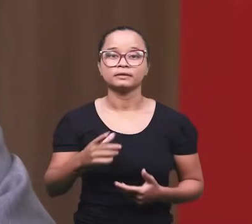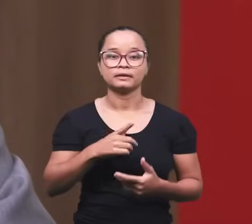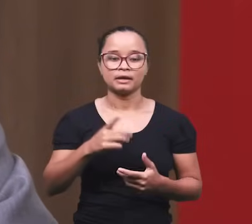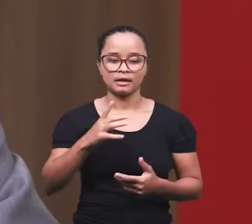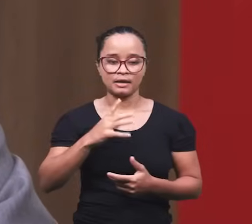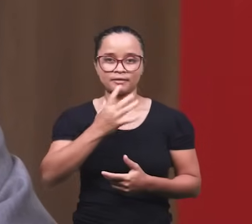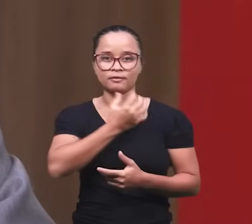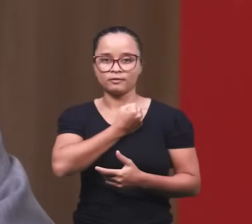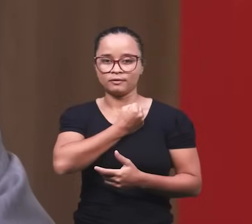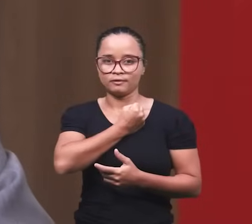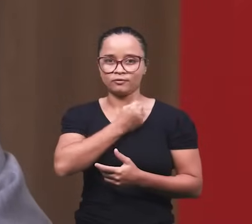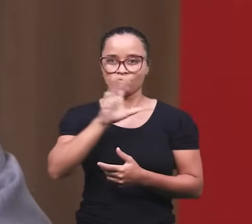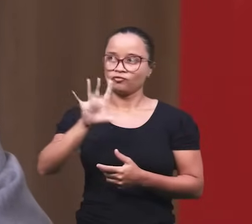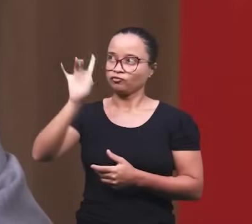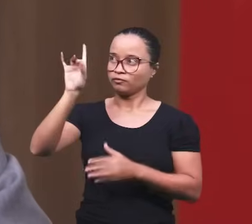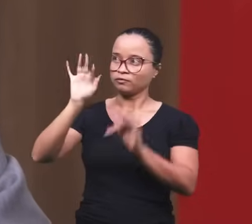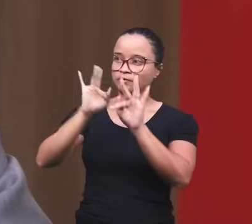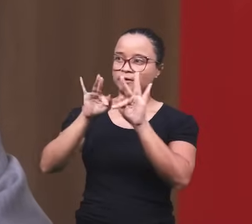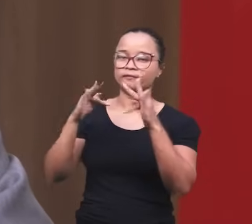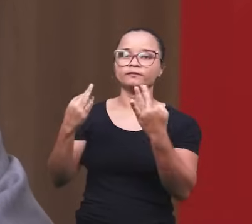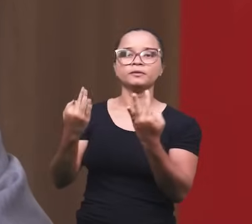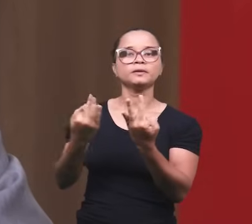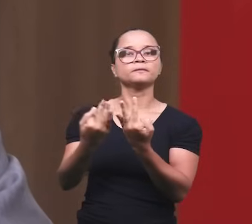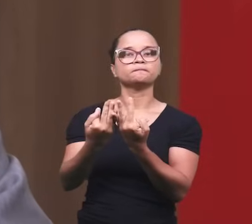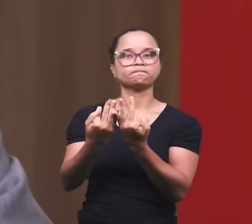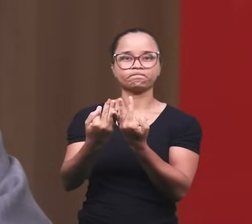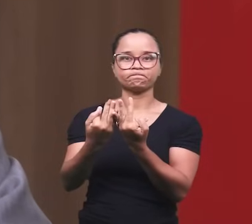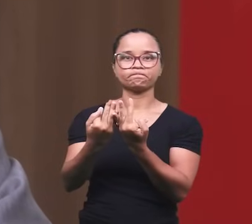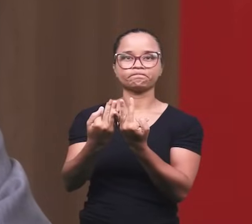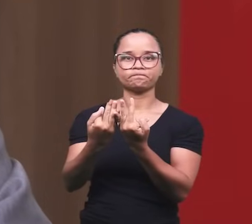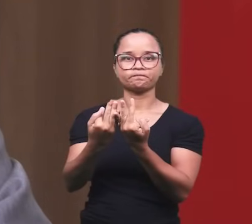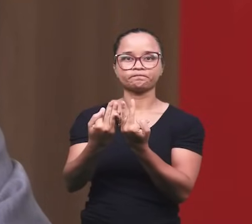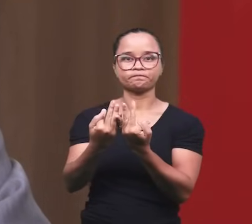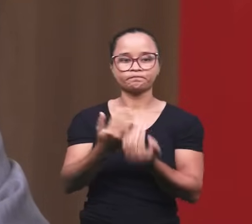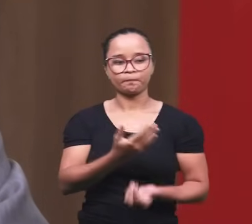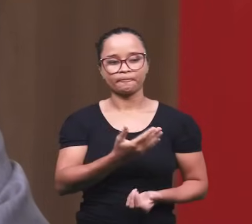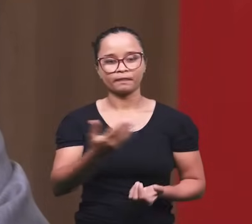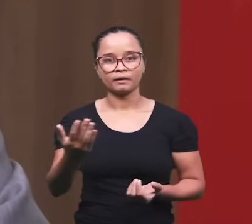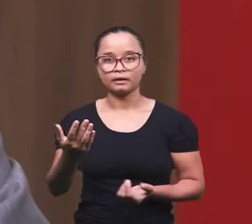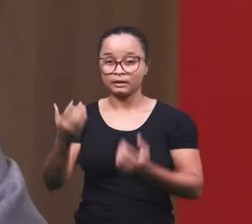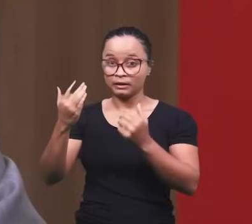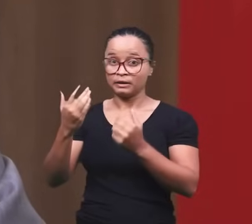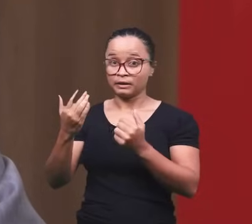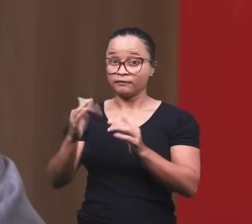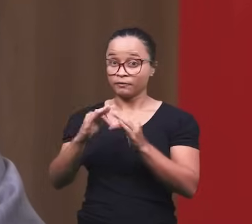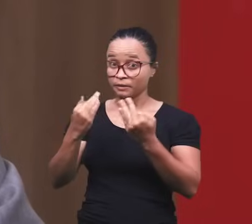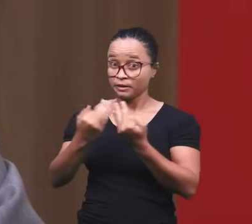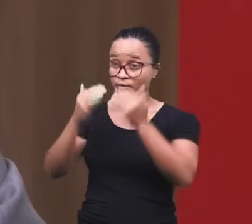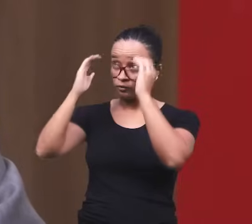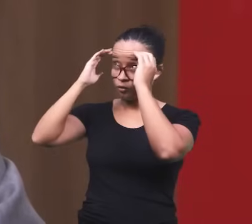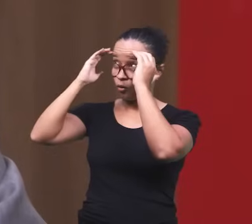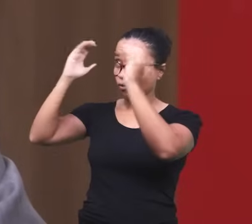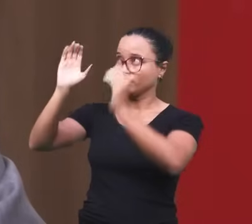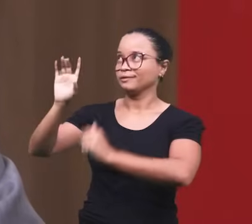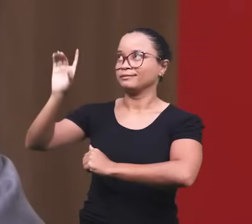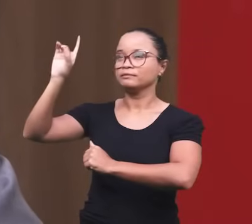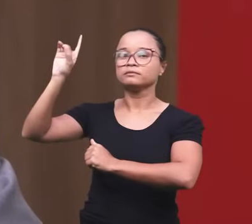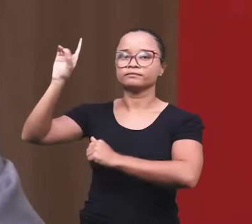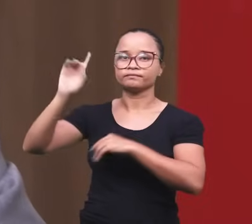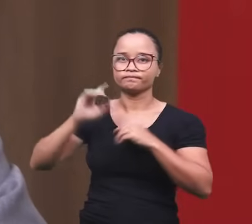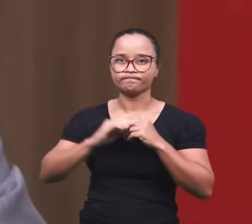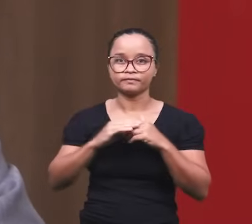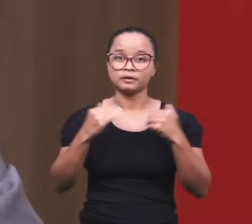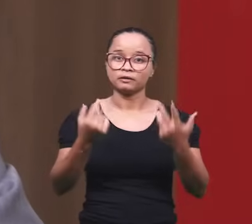a salvação de Deus para a família do homem que ouve a voz de Deus Uhum